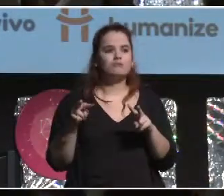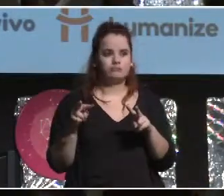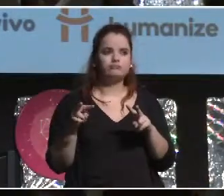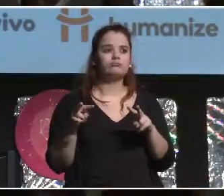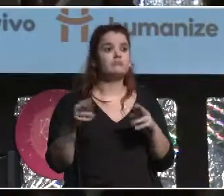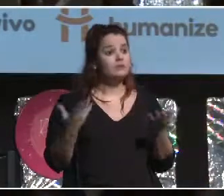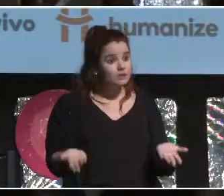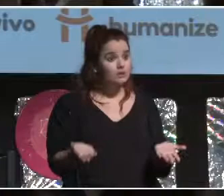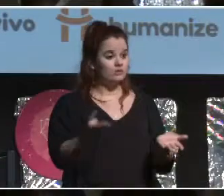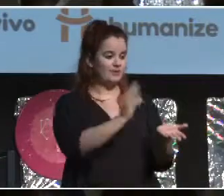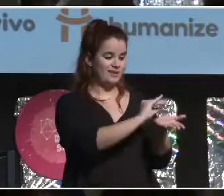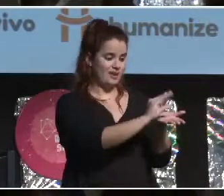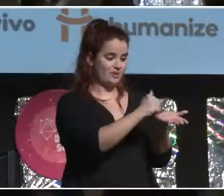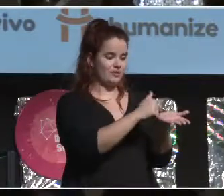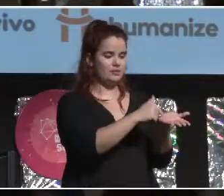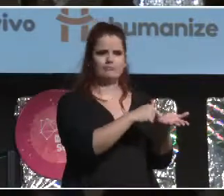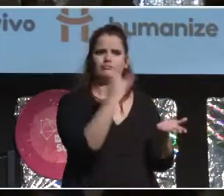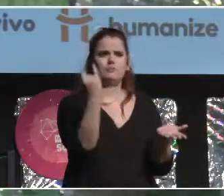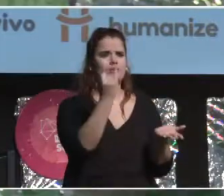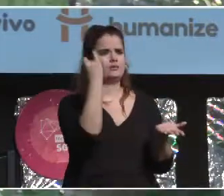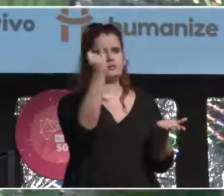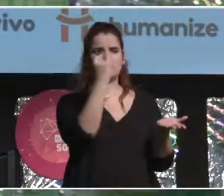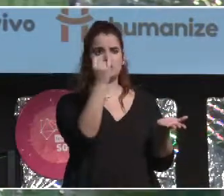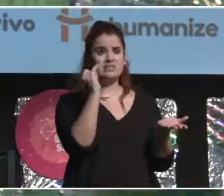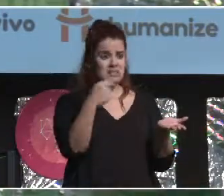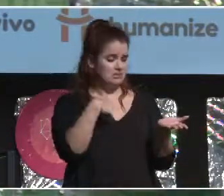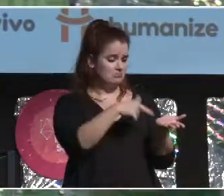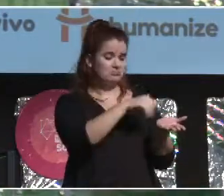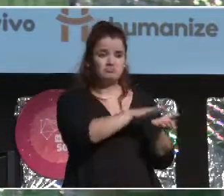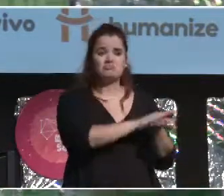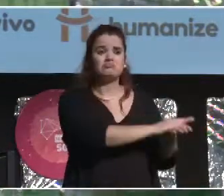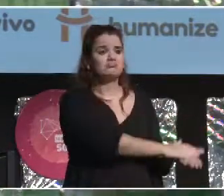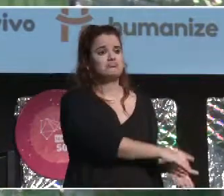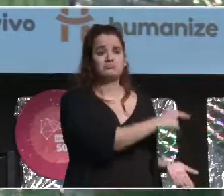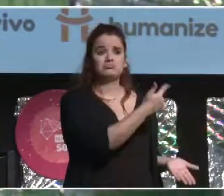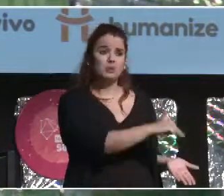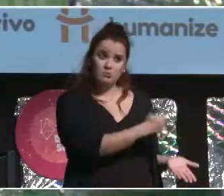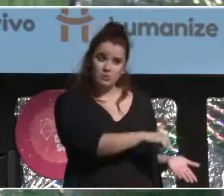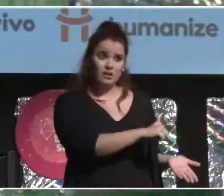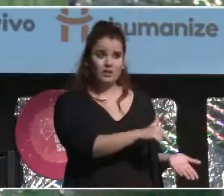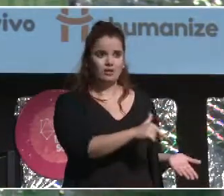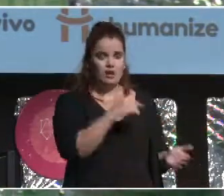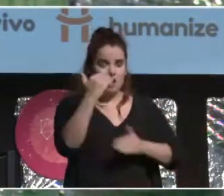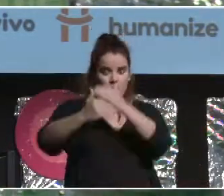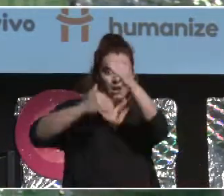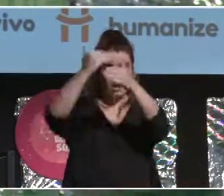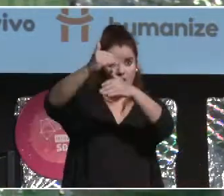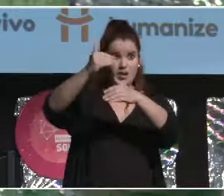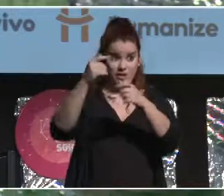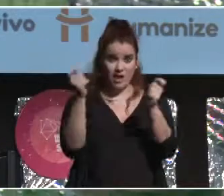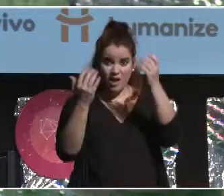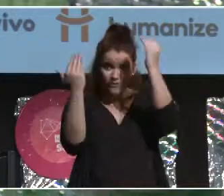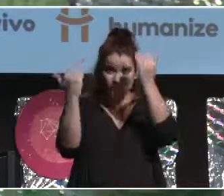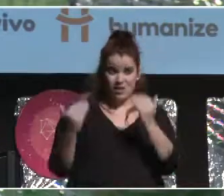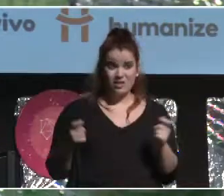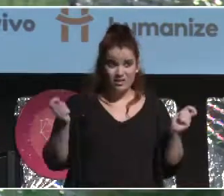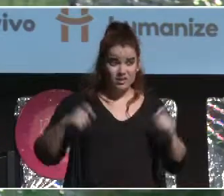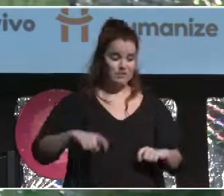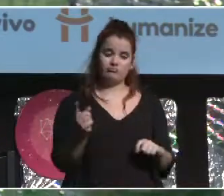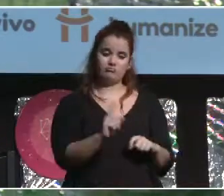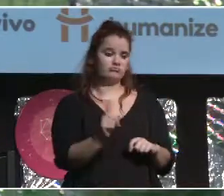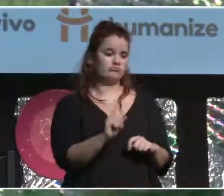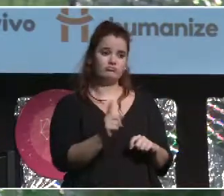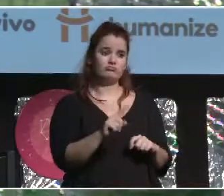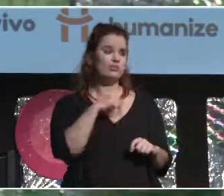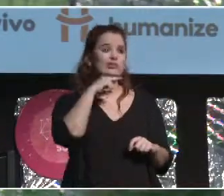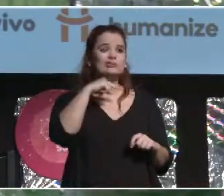os dados. Sem os dados, a gente não vai conseguir poder fazer essa avaliação do progresso. Né? O que a gente não consegue medir, a gente não vai